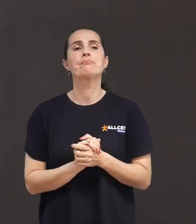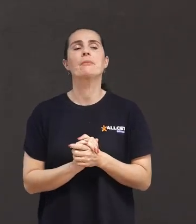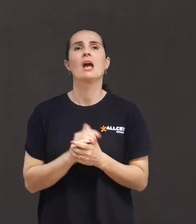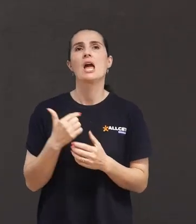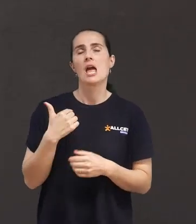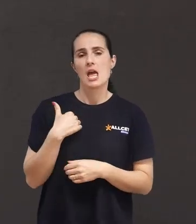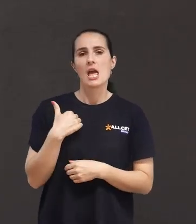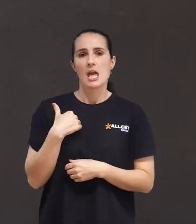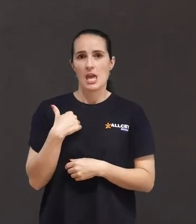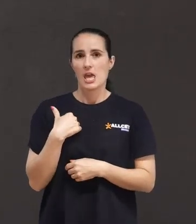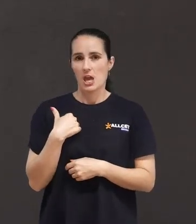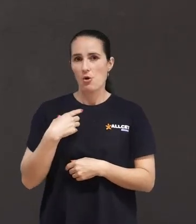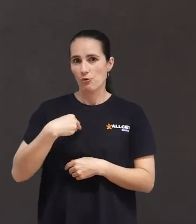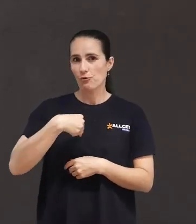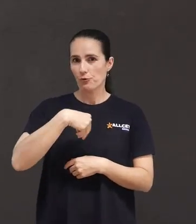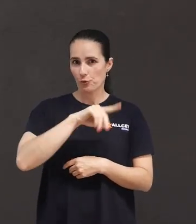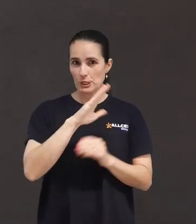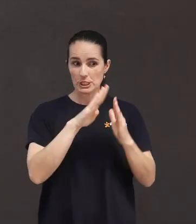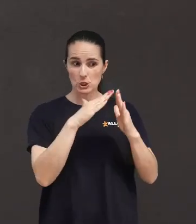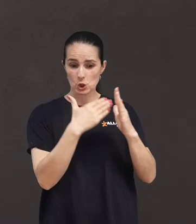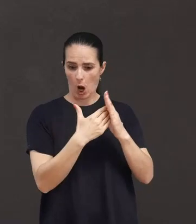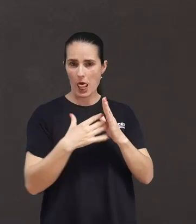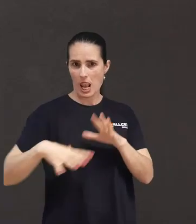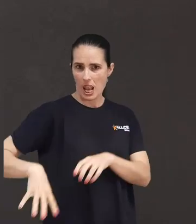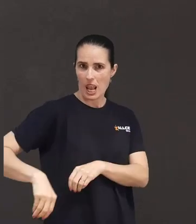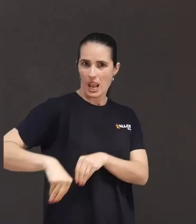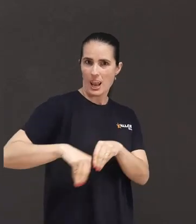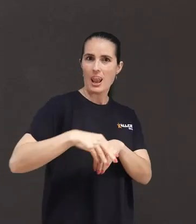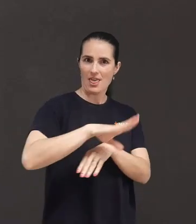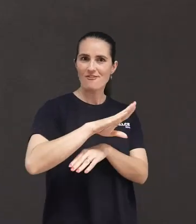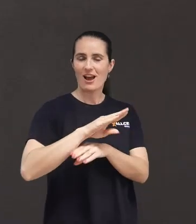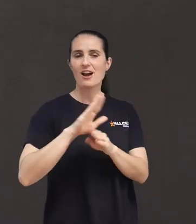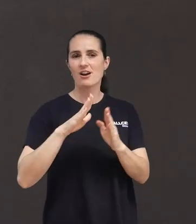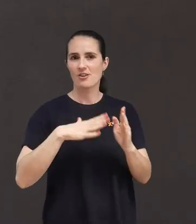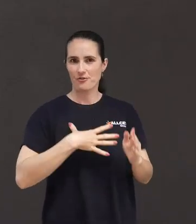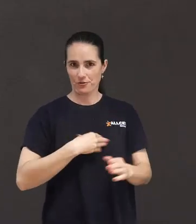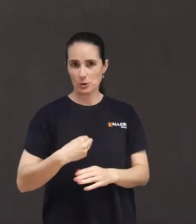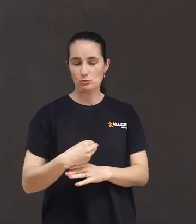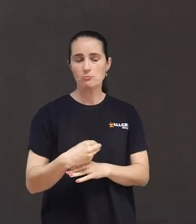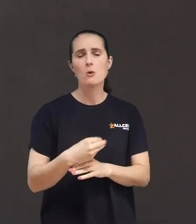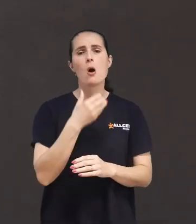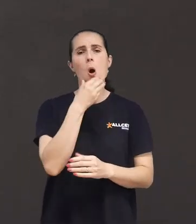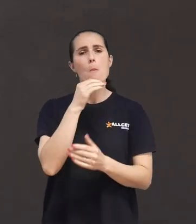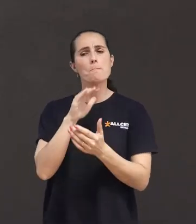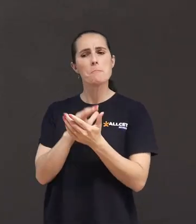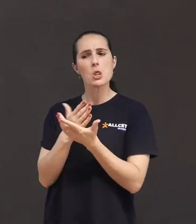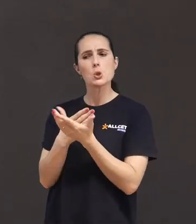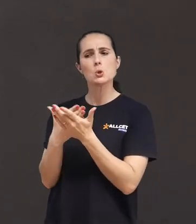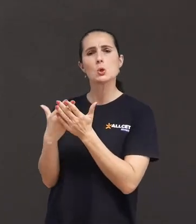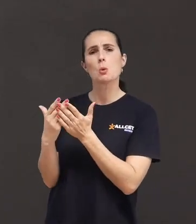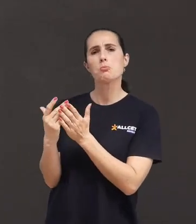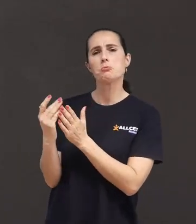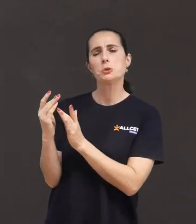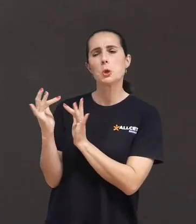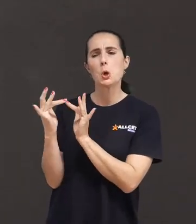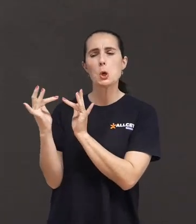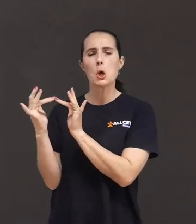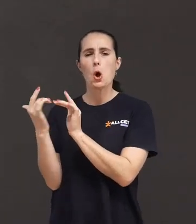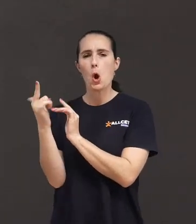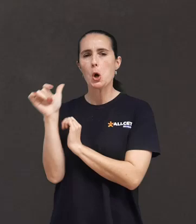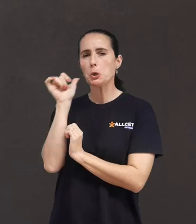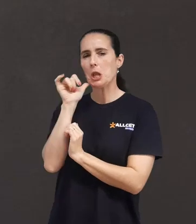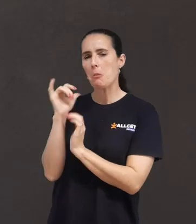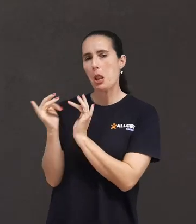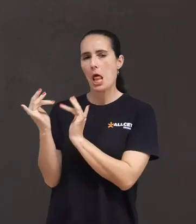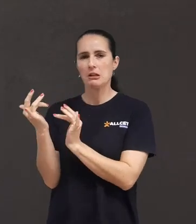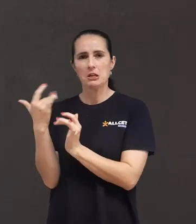E eu saí para levar meus filhos na escola e ele começou a se relacionar com uma outra mulher. E nesse período, eu sei lá o que